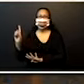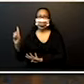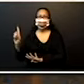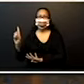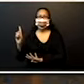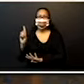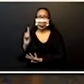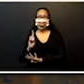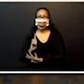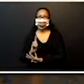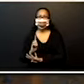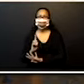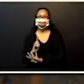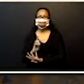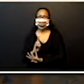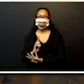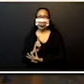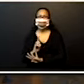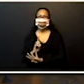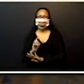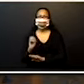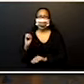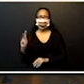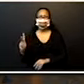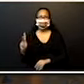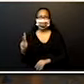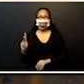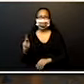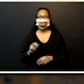Unidade. Tranquilo?